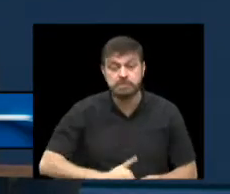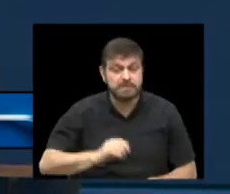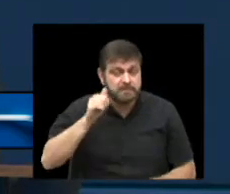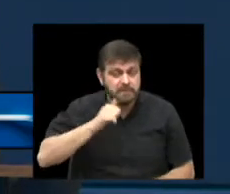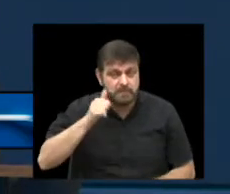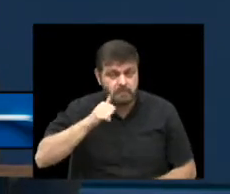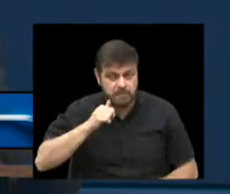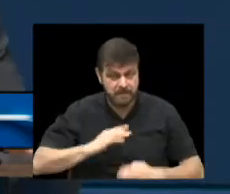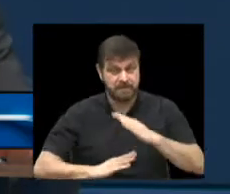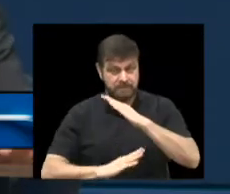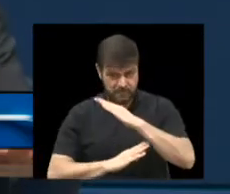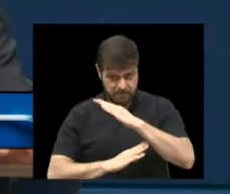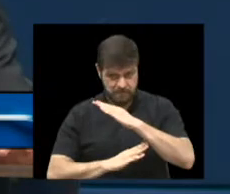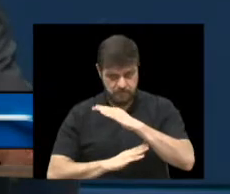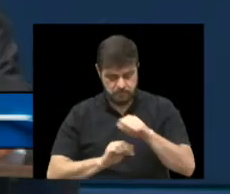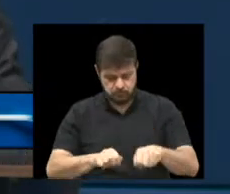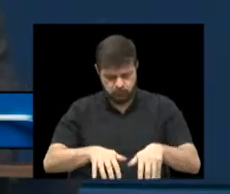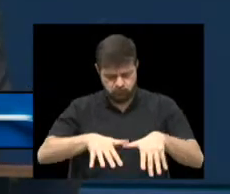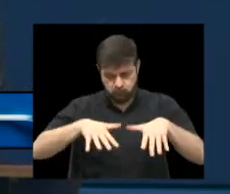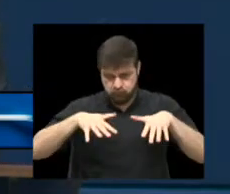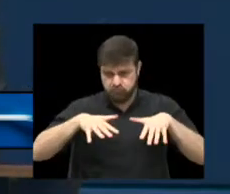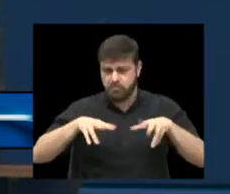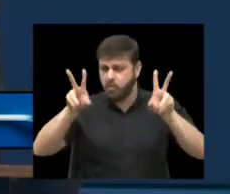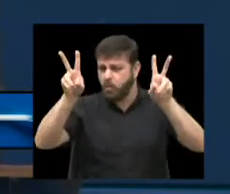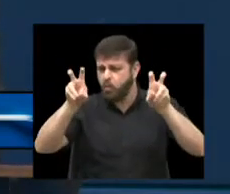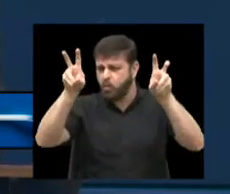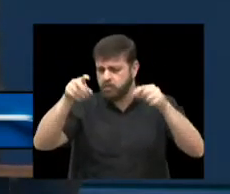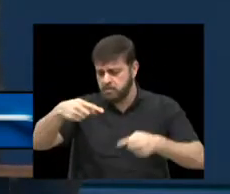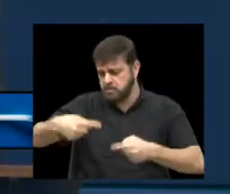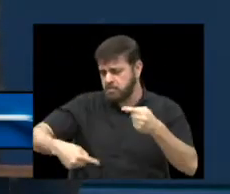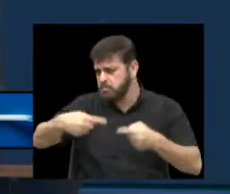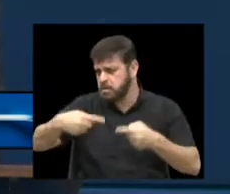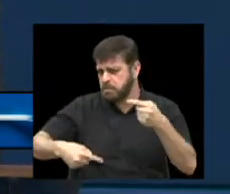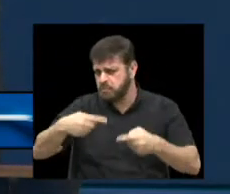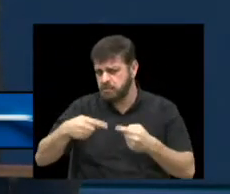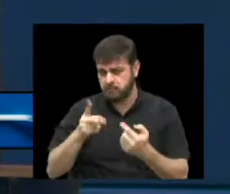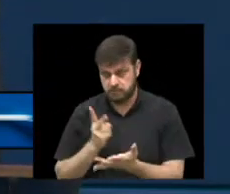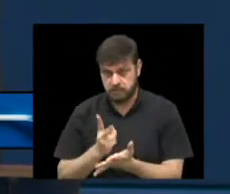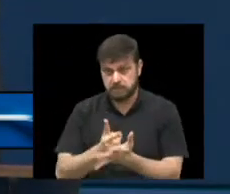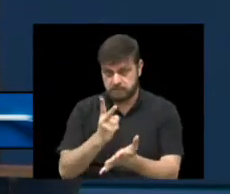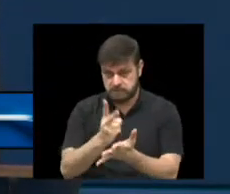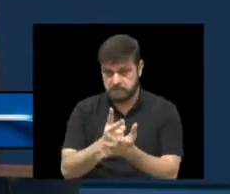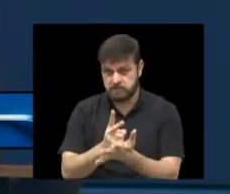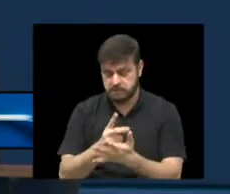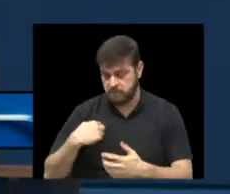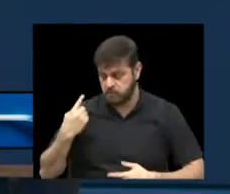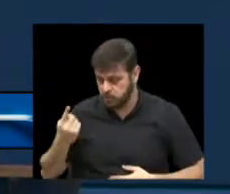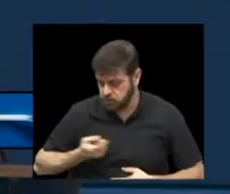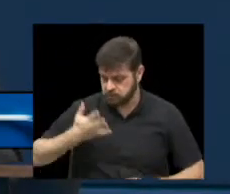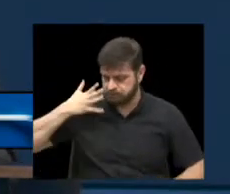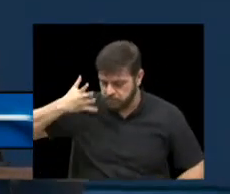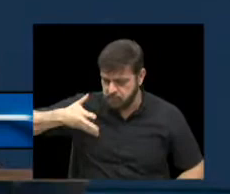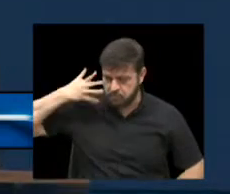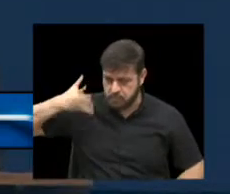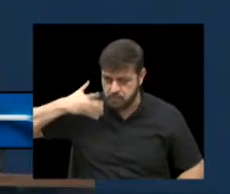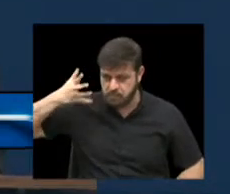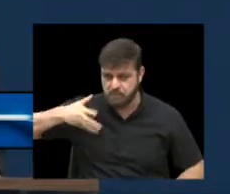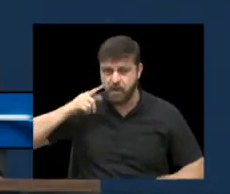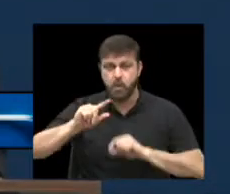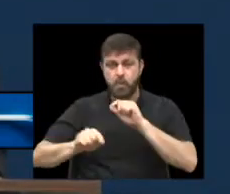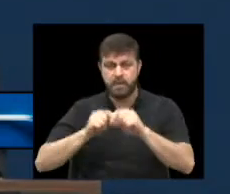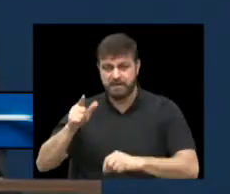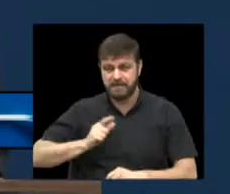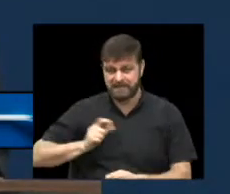aqui na Câmara de Campinas, e que vai tratar de um tema que tem sido frequentemente pauta aqui nas nossas sessões, que é o Centro